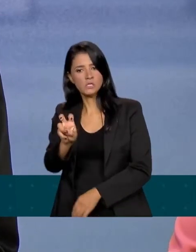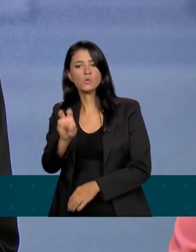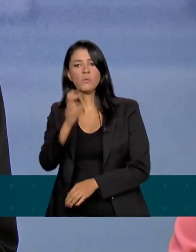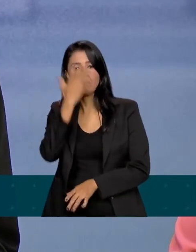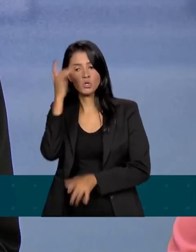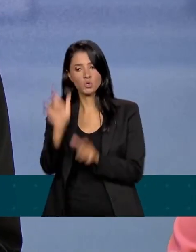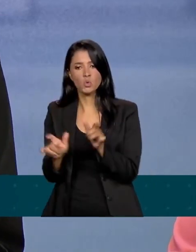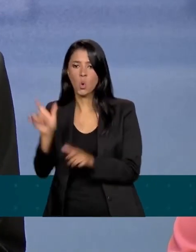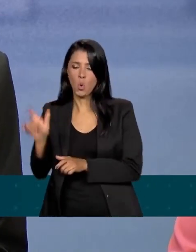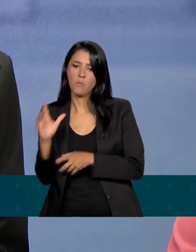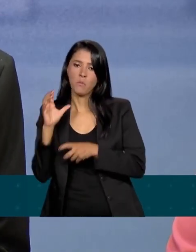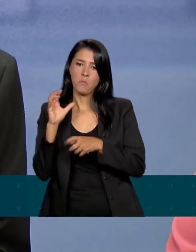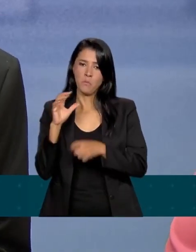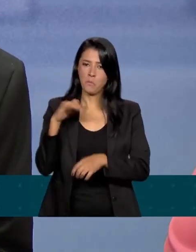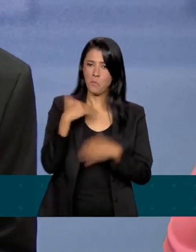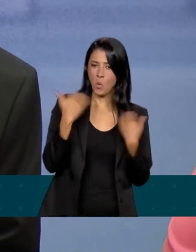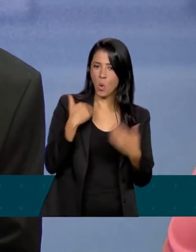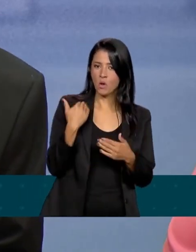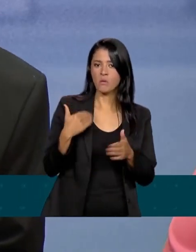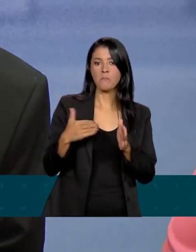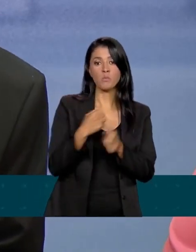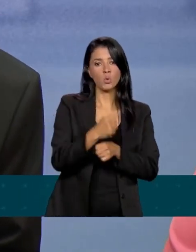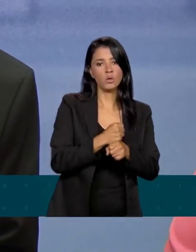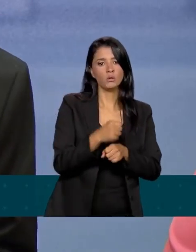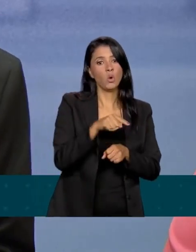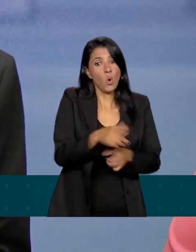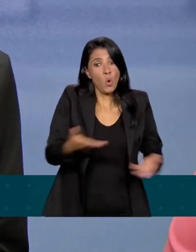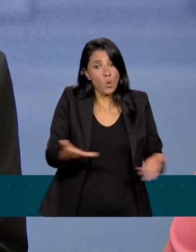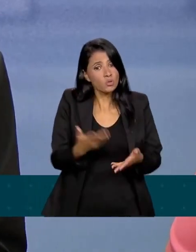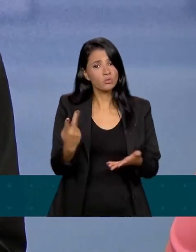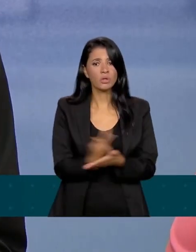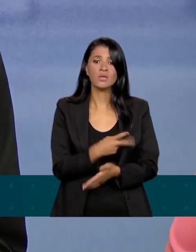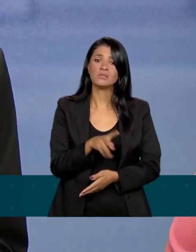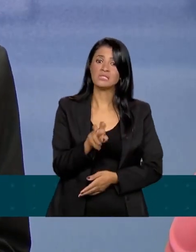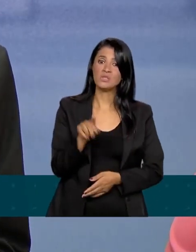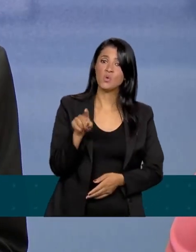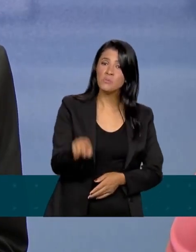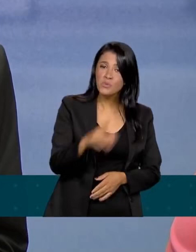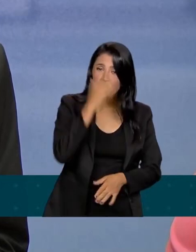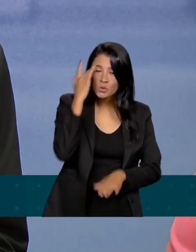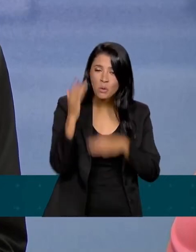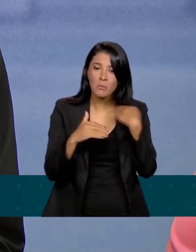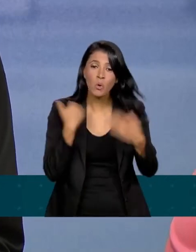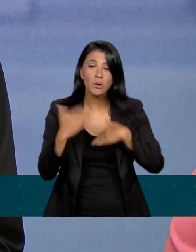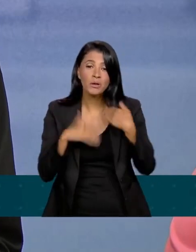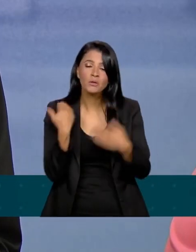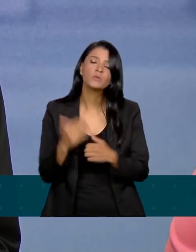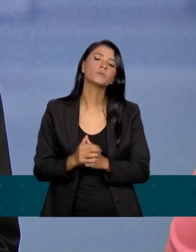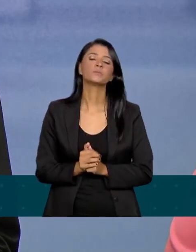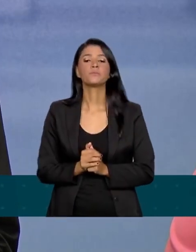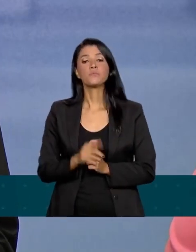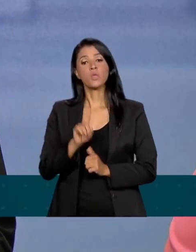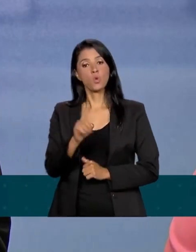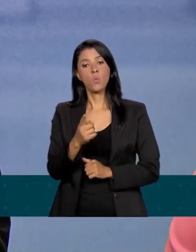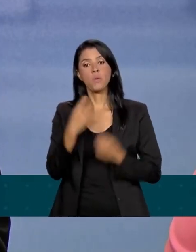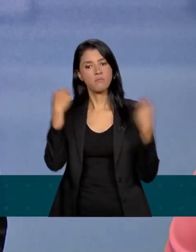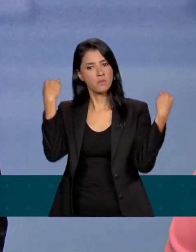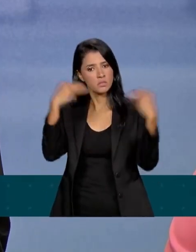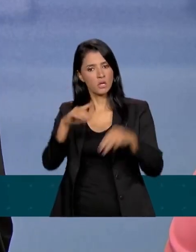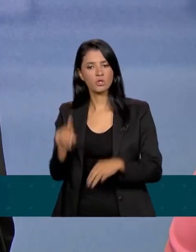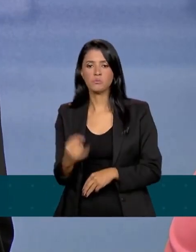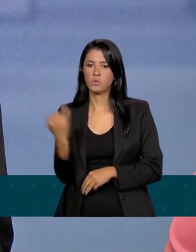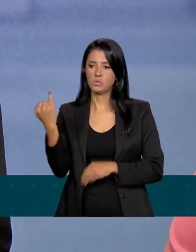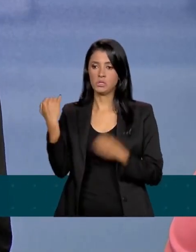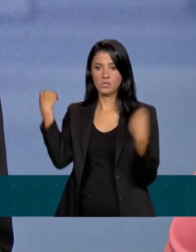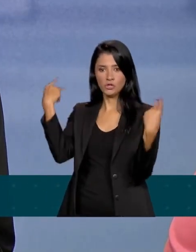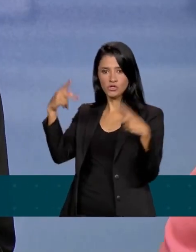nós temos 5 mil mortos. Para isso, a gente pretende... E eu queria muito uma mensagem importante para a imprensa. A